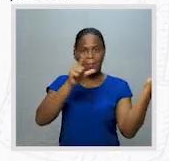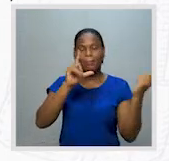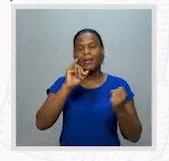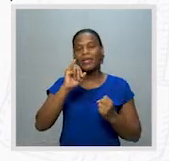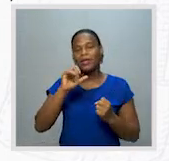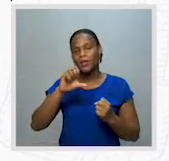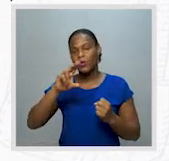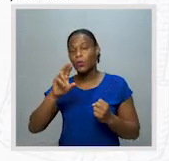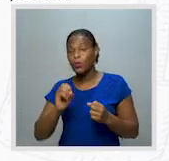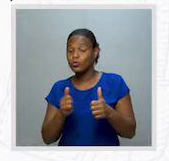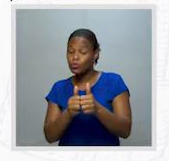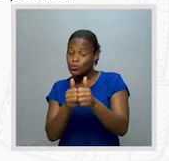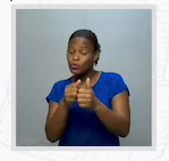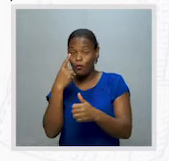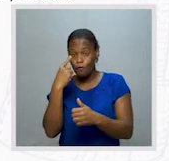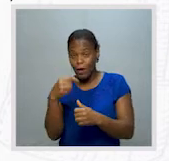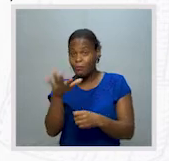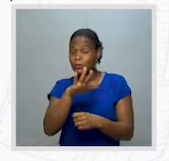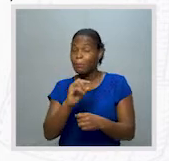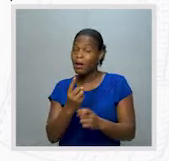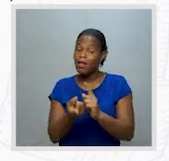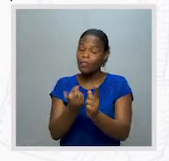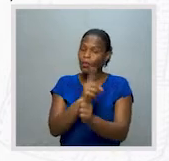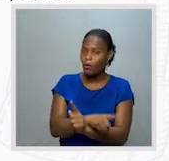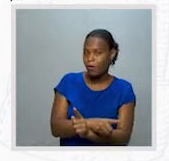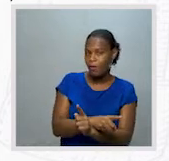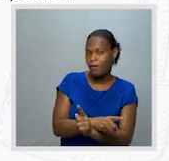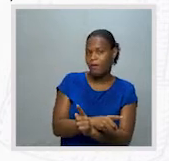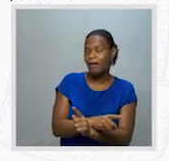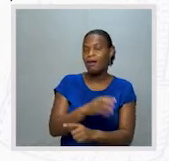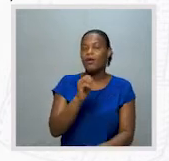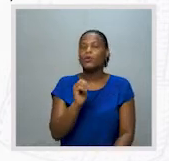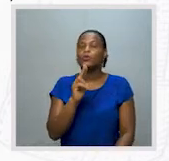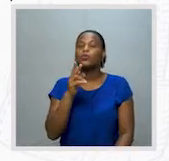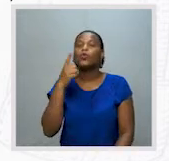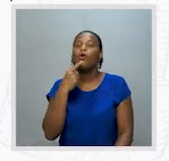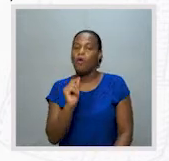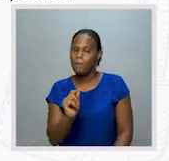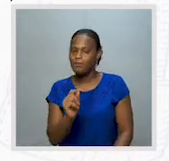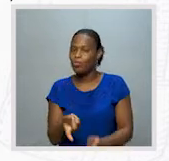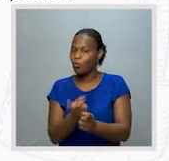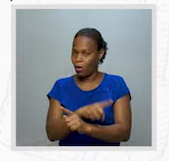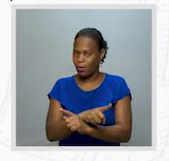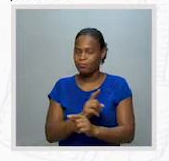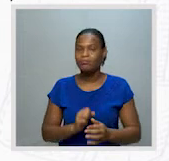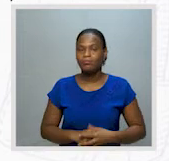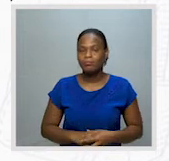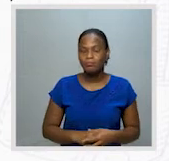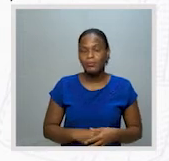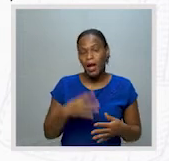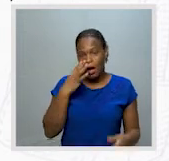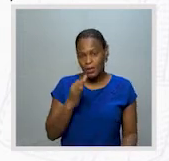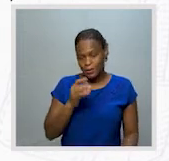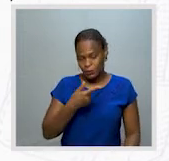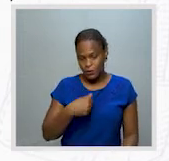juntamente com os verbos para substituir os substantivos. E assim, então, nós temos